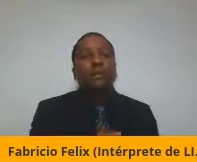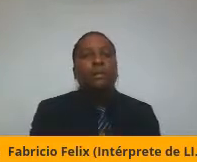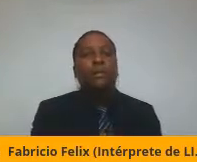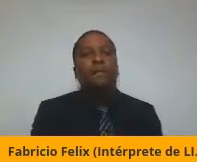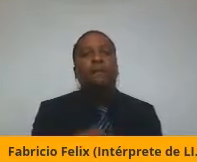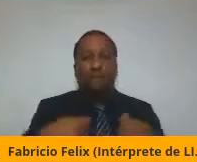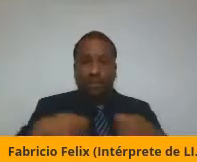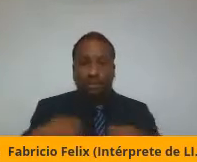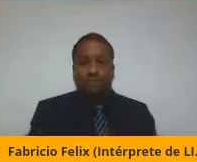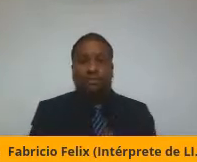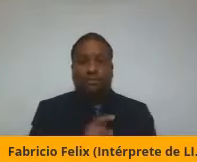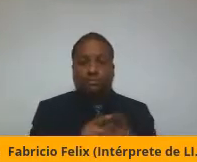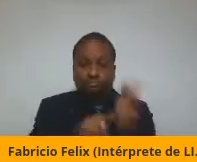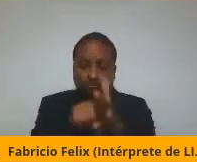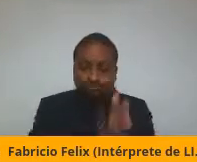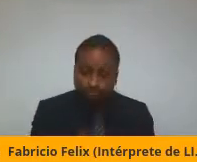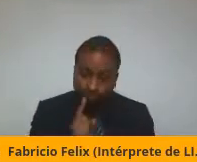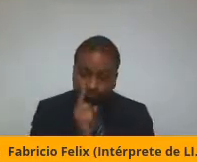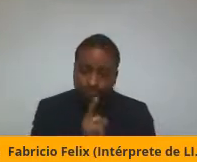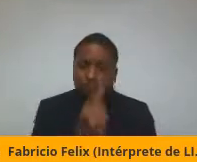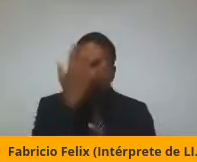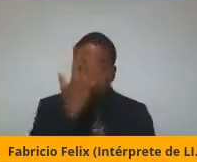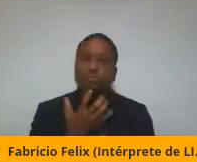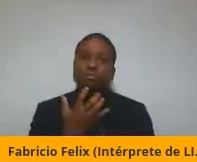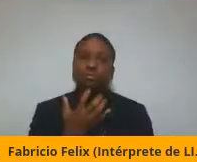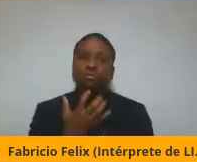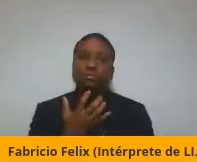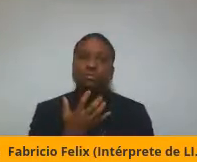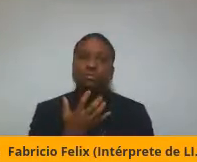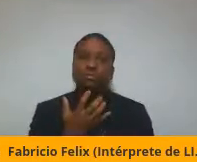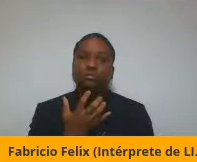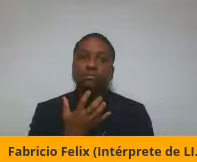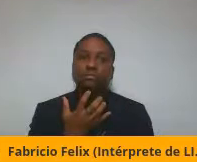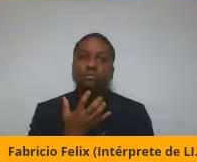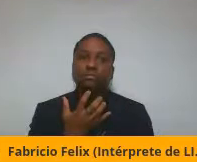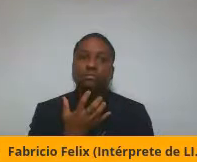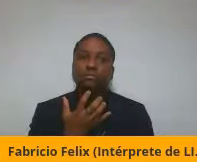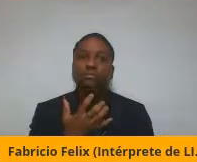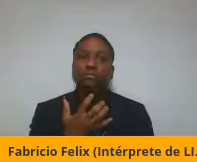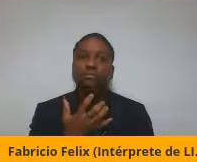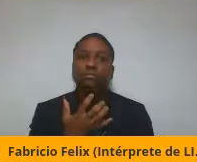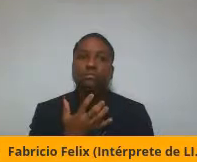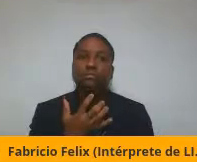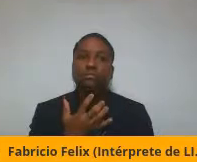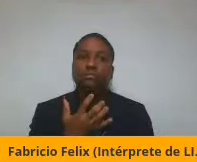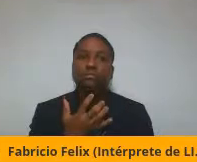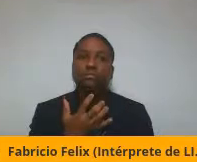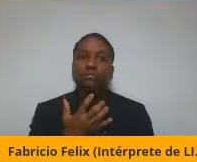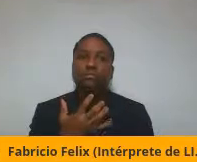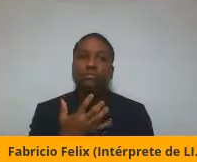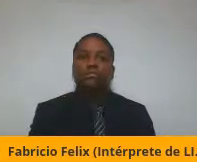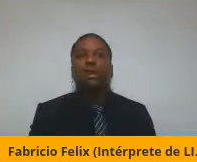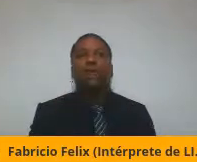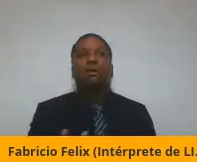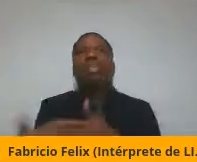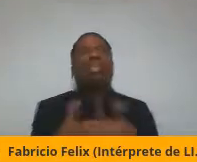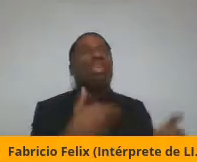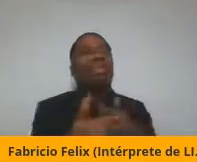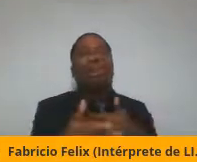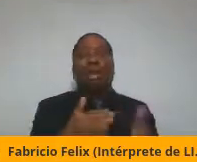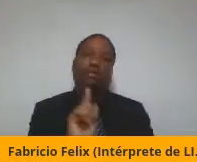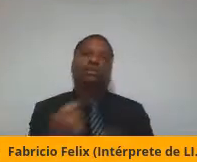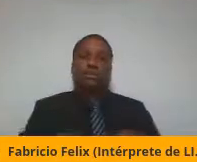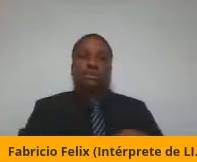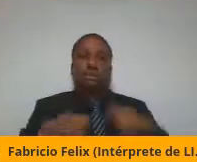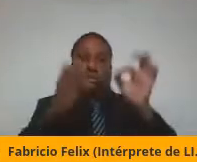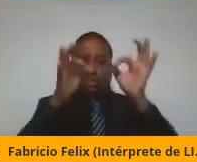e de qualidade, para que não seja atirado para todo lado e que seja feito o exame a Deus dará, né? Cada um faz aquilo